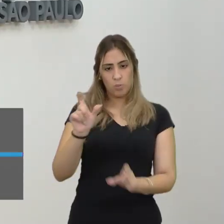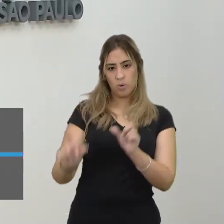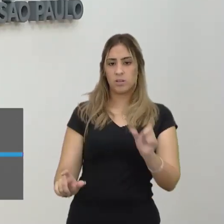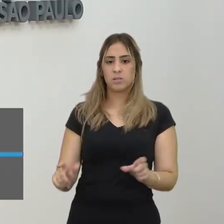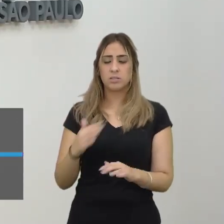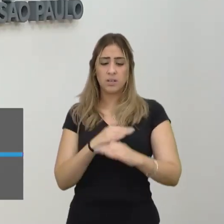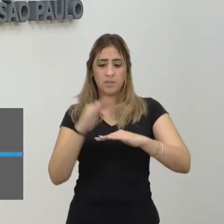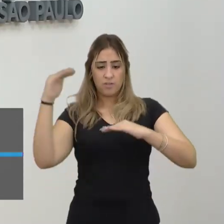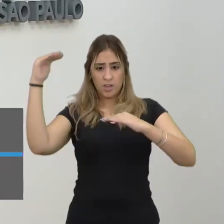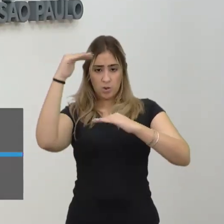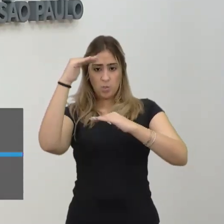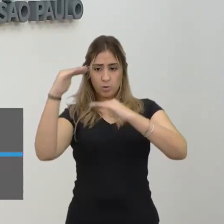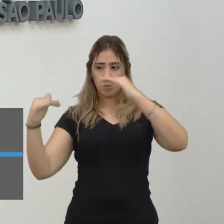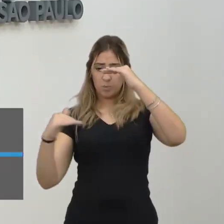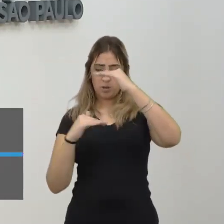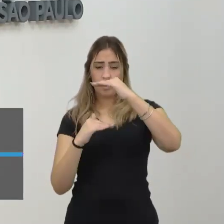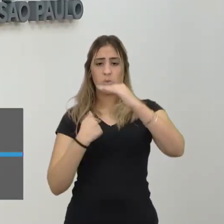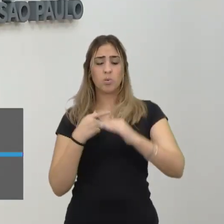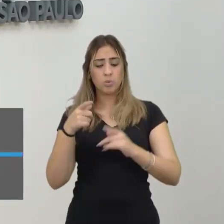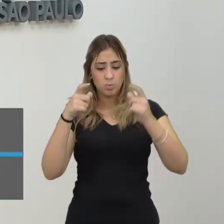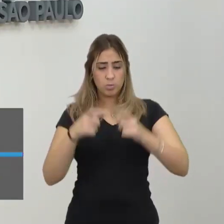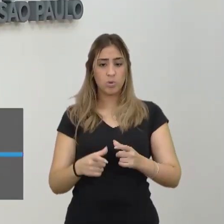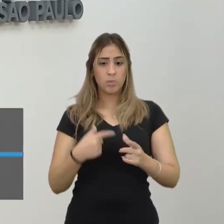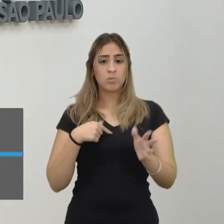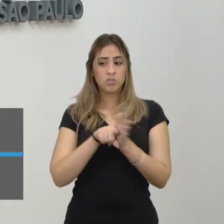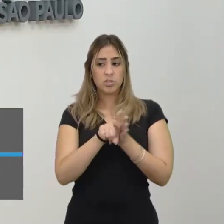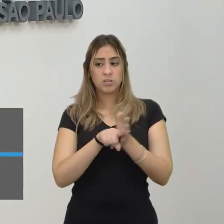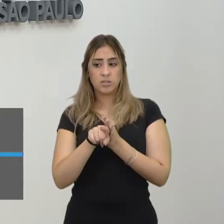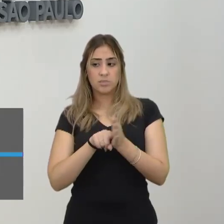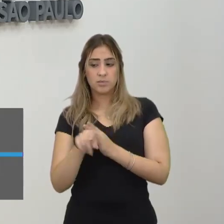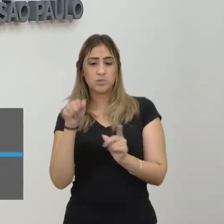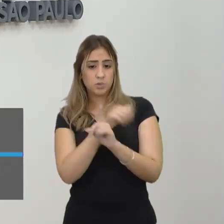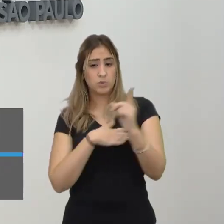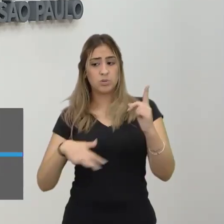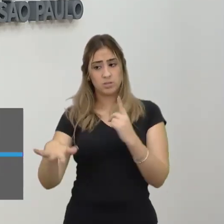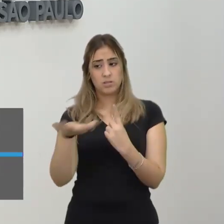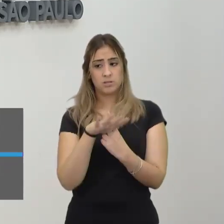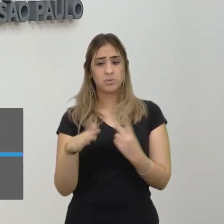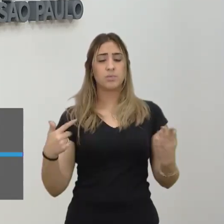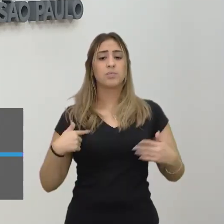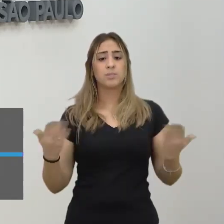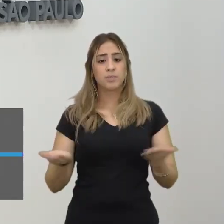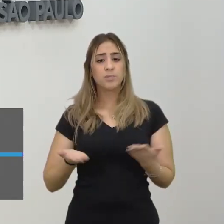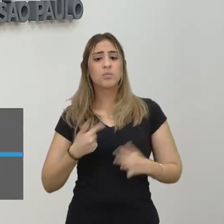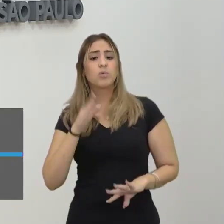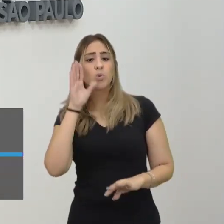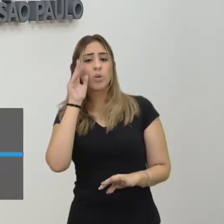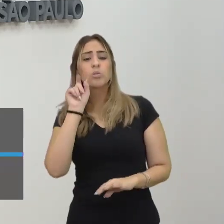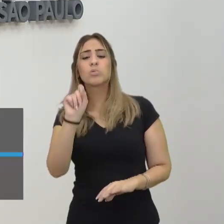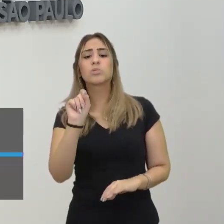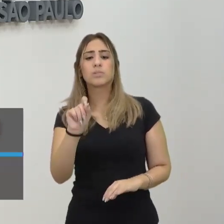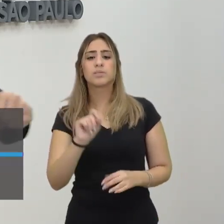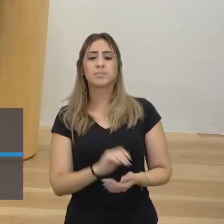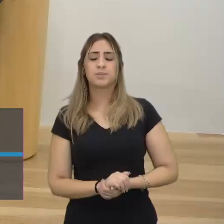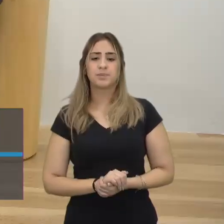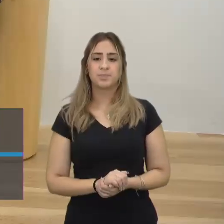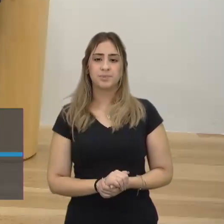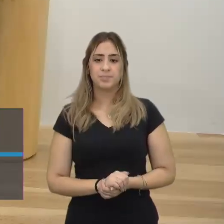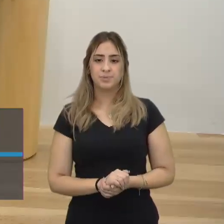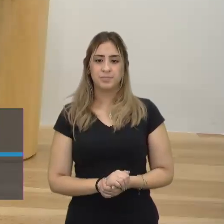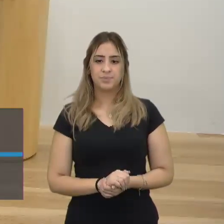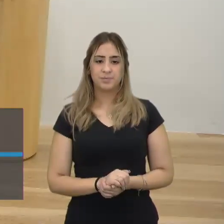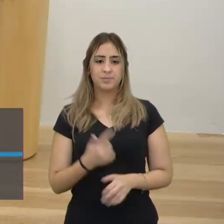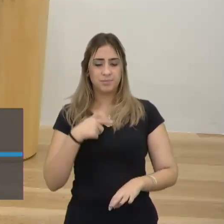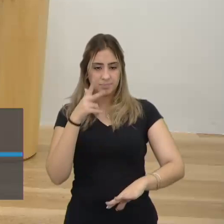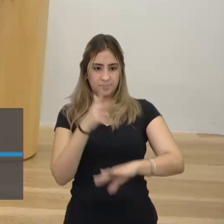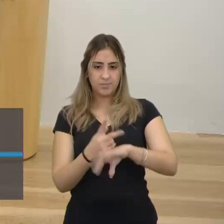ou superiores para o campo da análise social. Agora, o curioso... Anderson, vamos aqui para 2, na